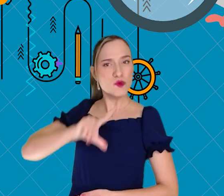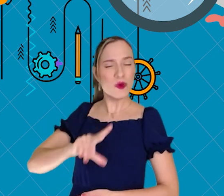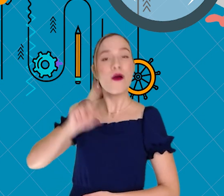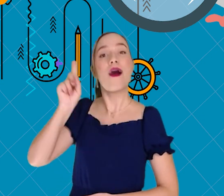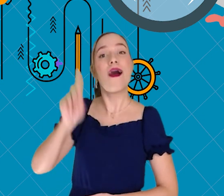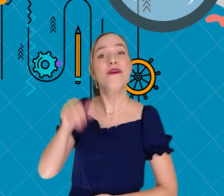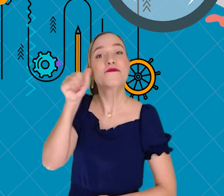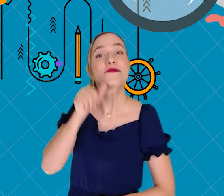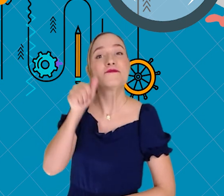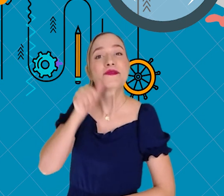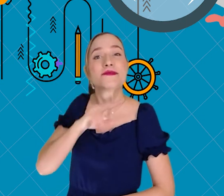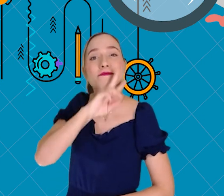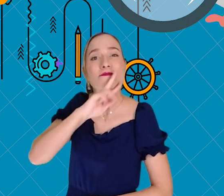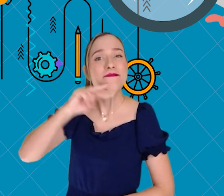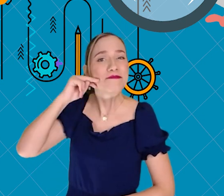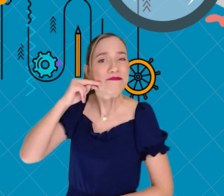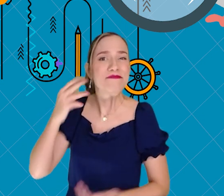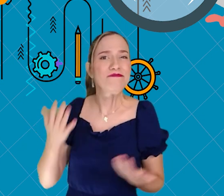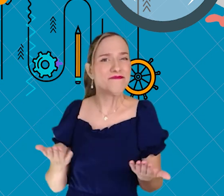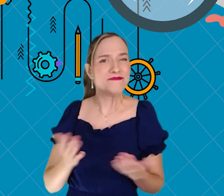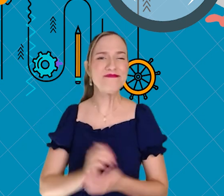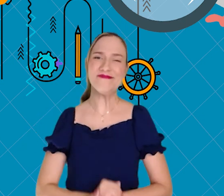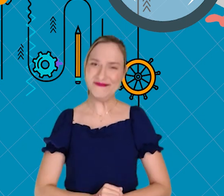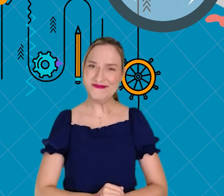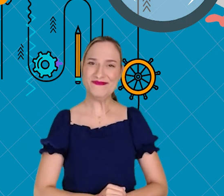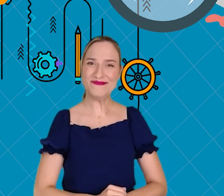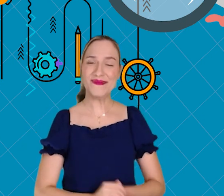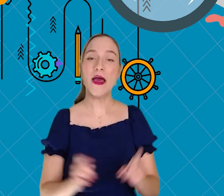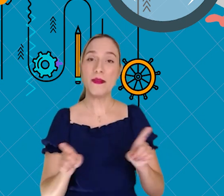em Portugal é a roupa íntima feminina.